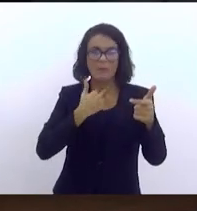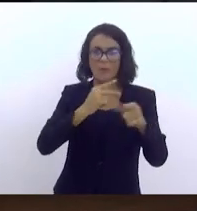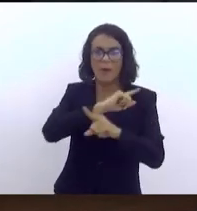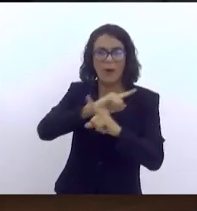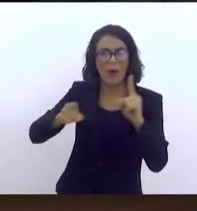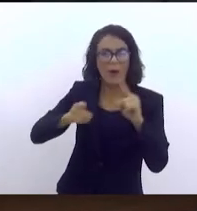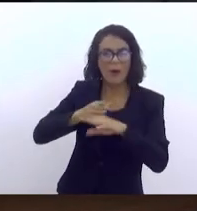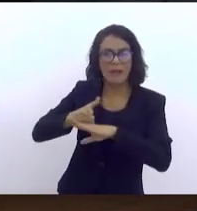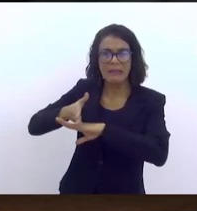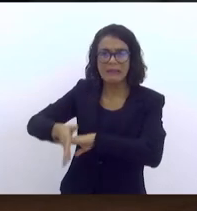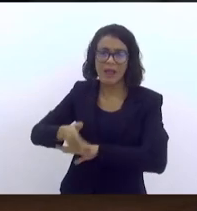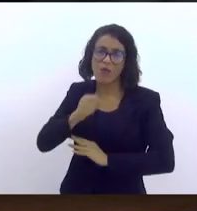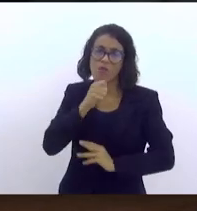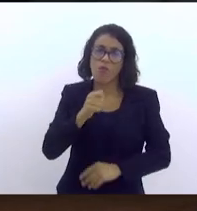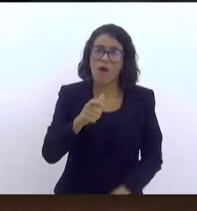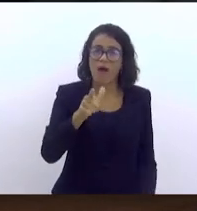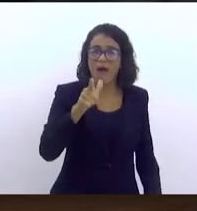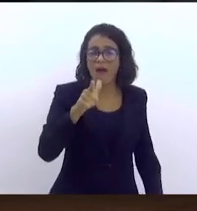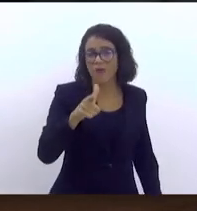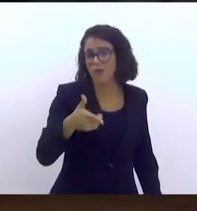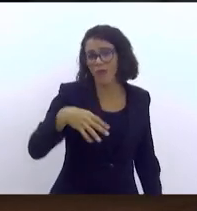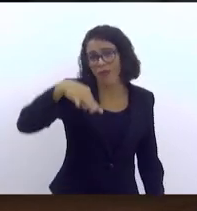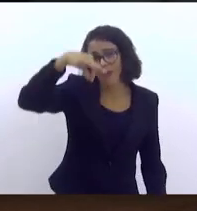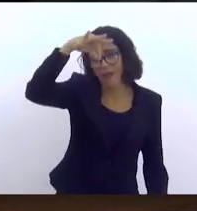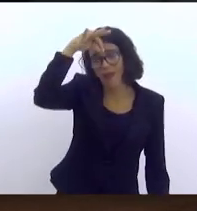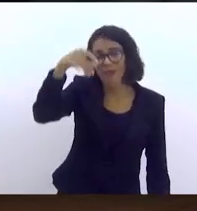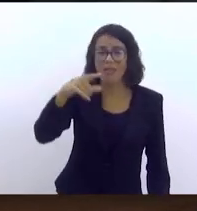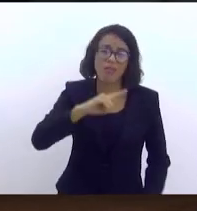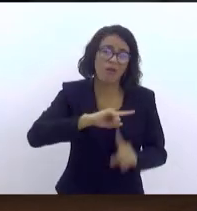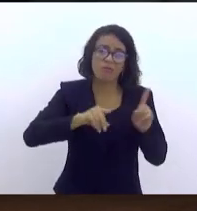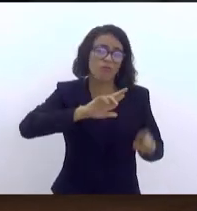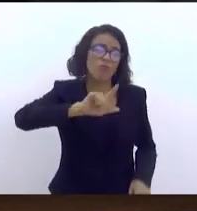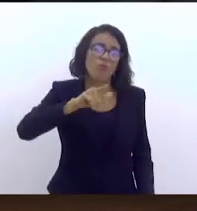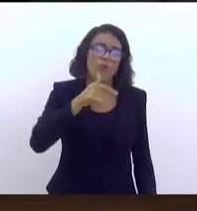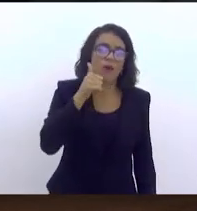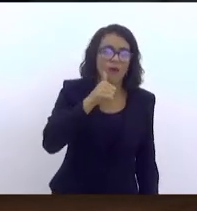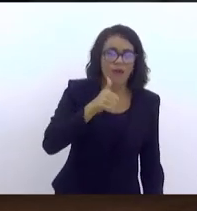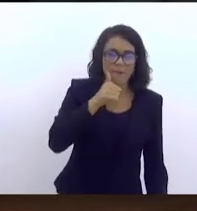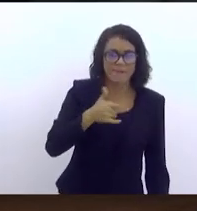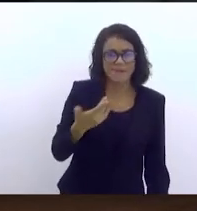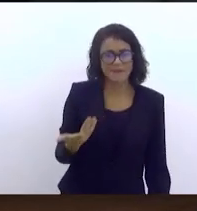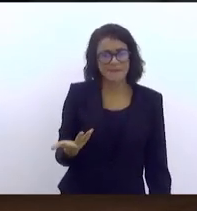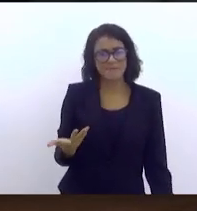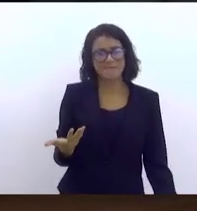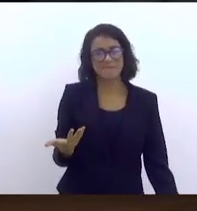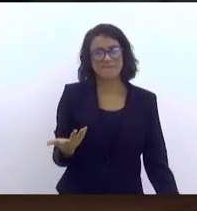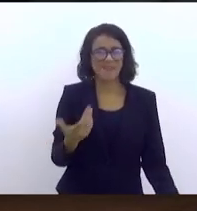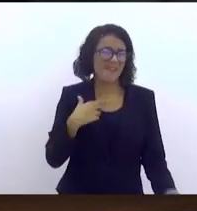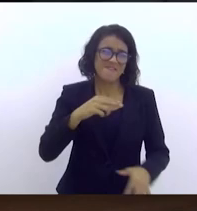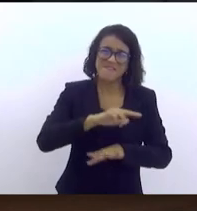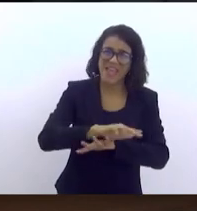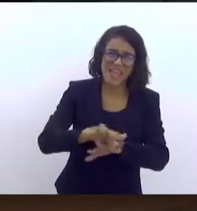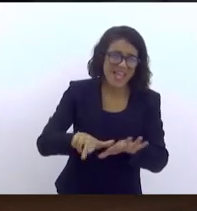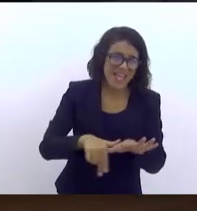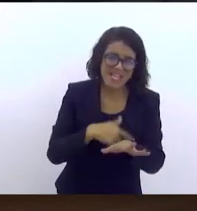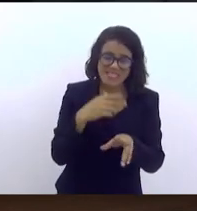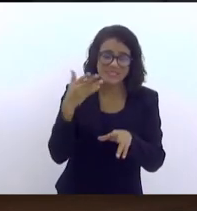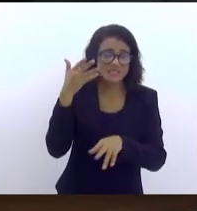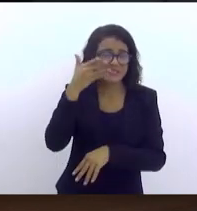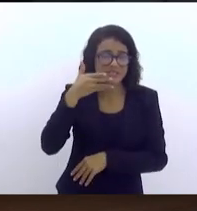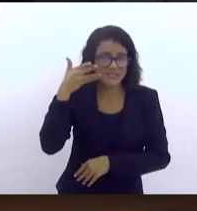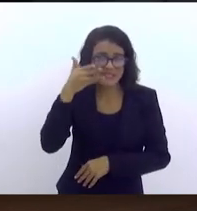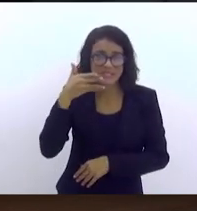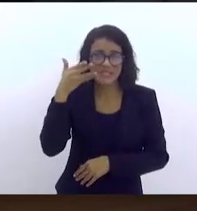ela não tem o órgão reprodutor feminino então ela não é uma mulher tem diversas diversas Mas elas então